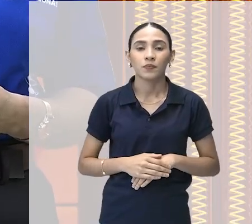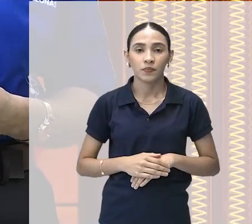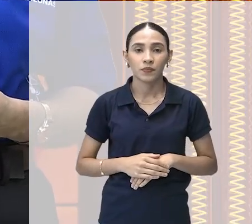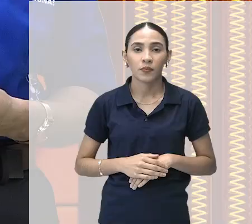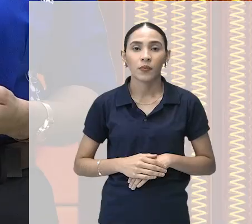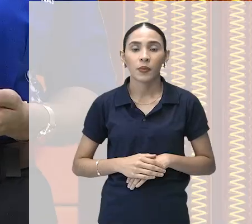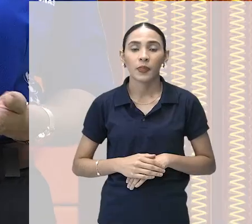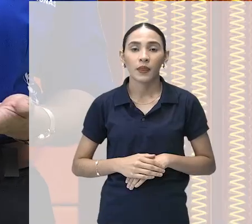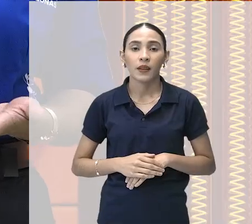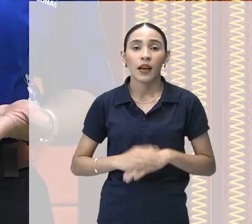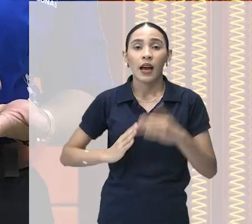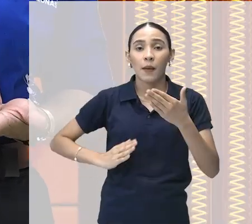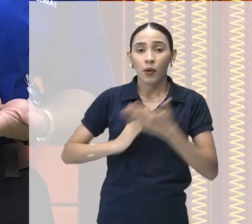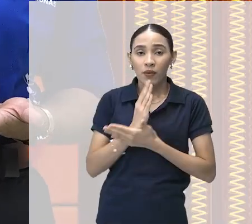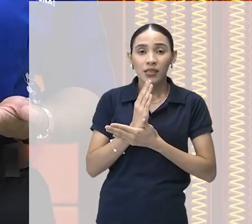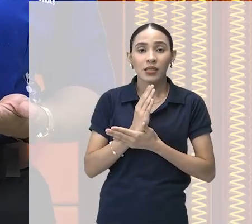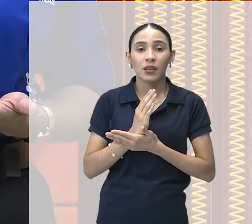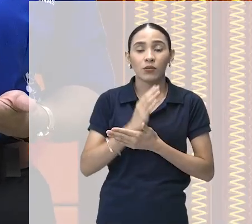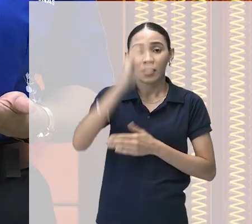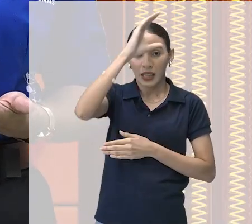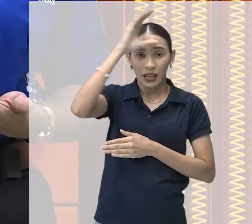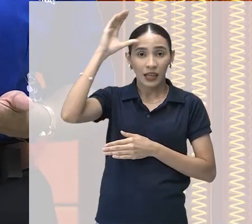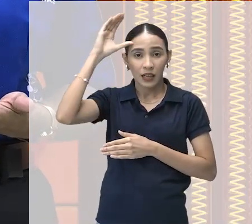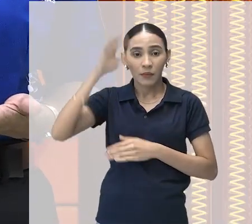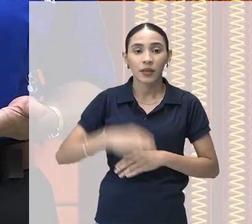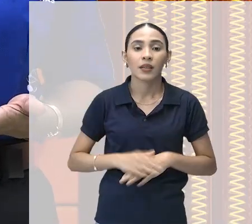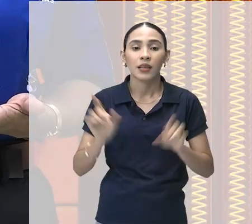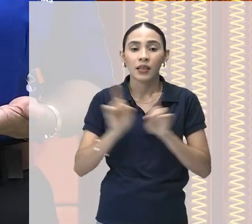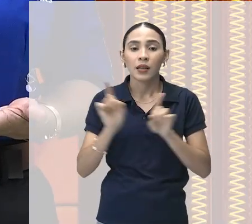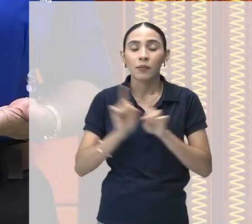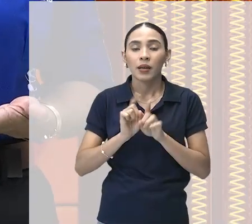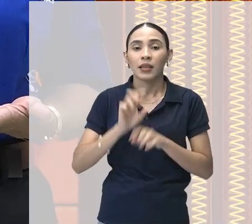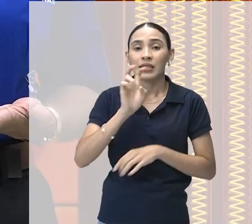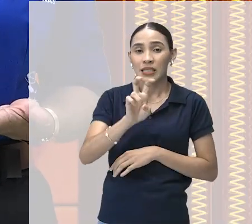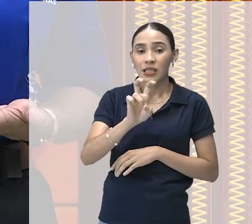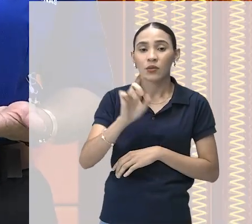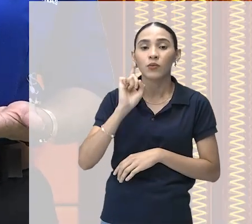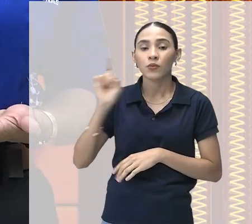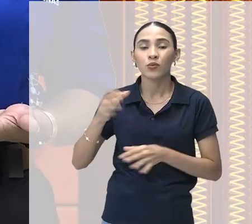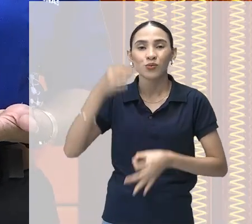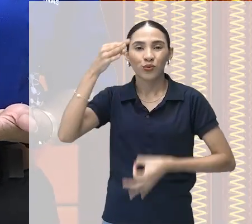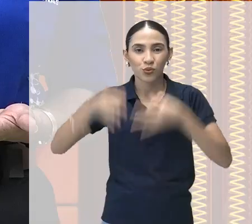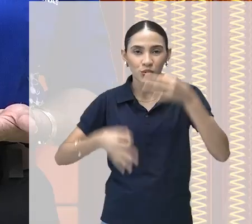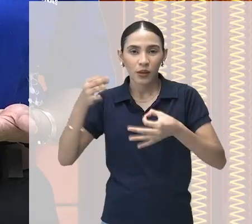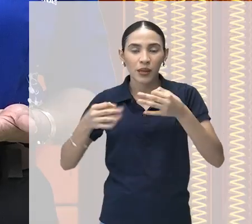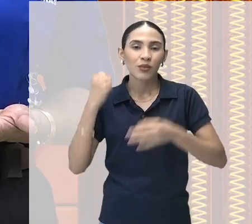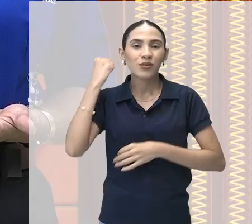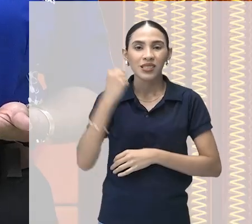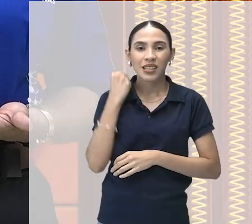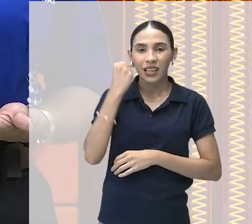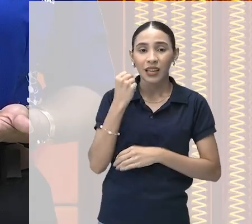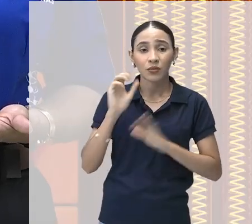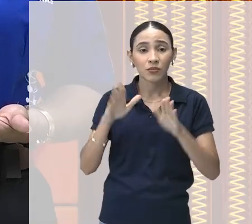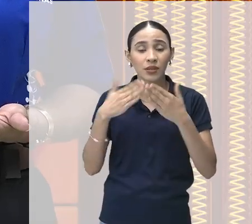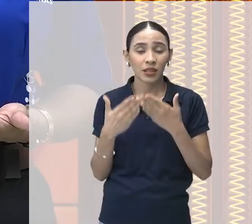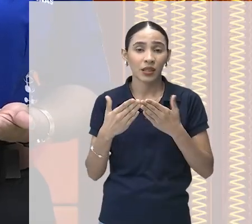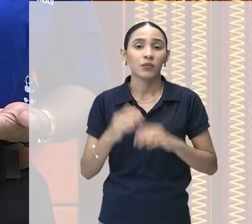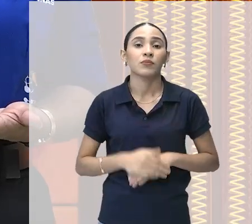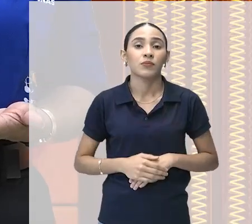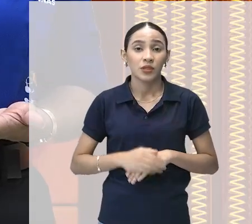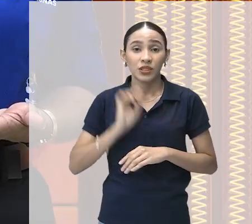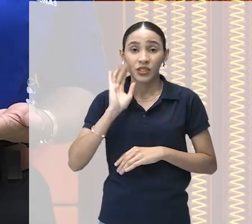quarto passo, é a aprovação pela Câmara e finalizando o julgamento pelo Senado. Então, uma